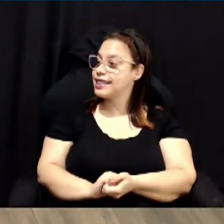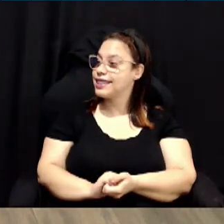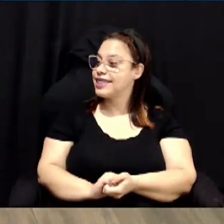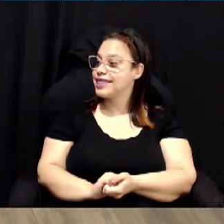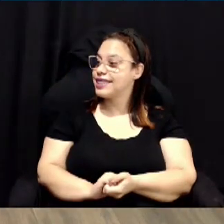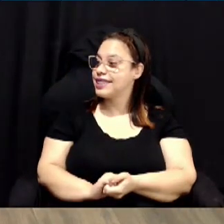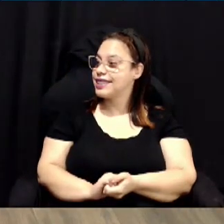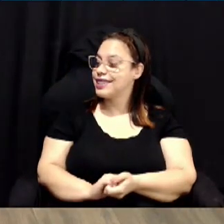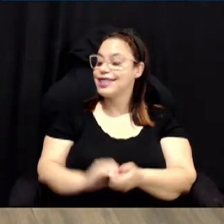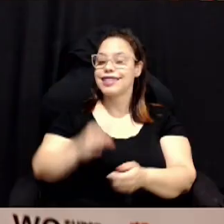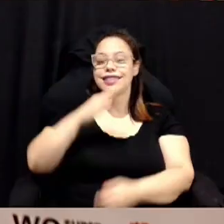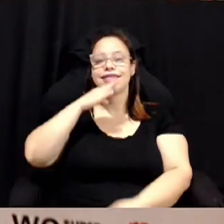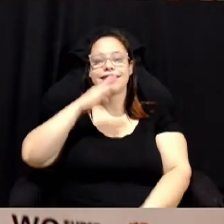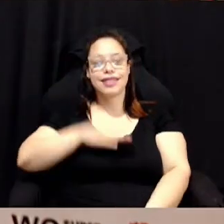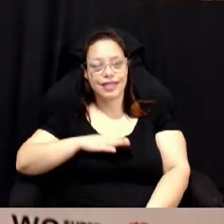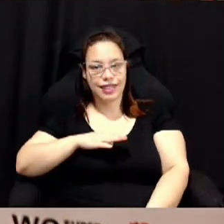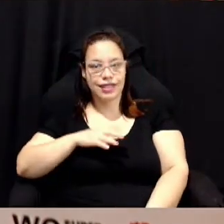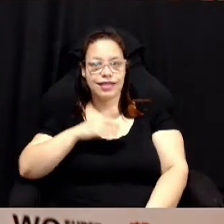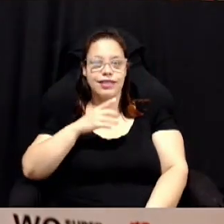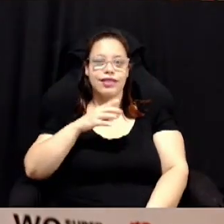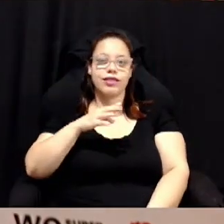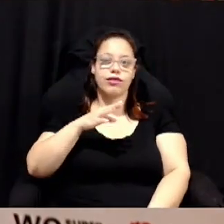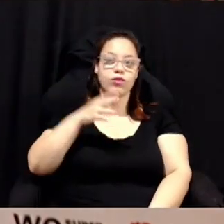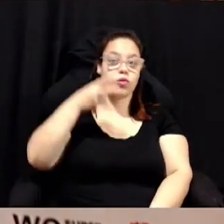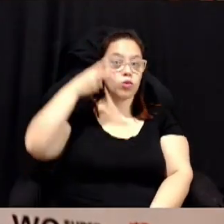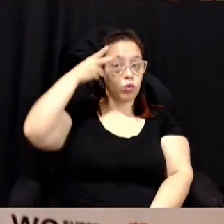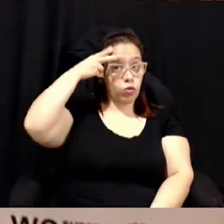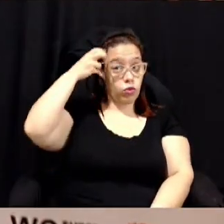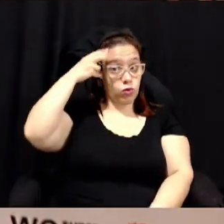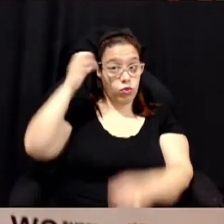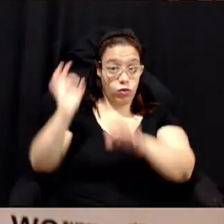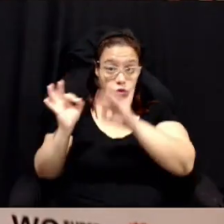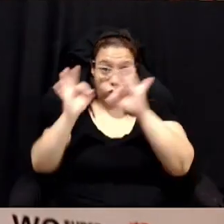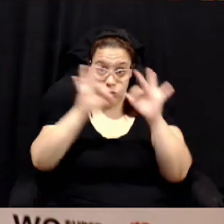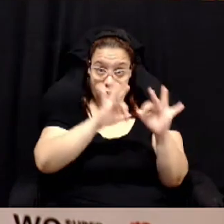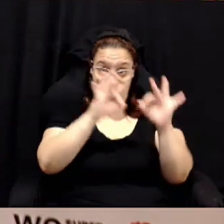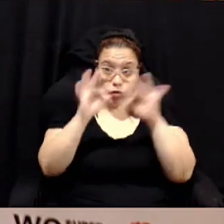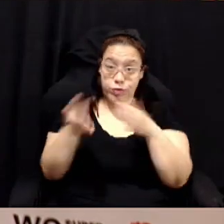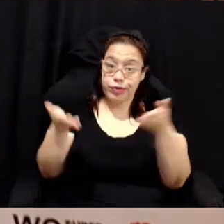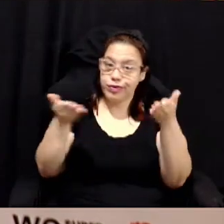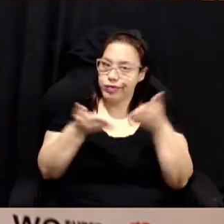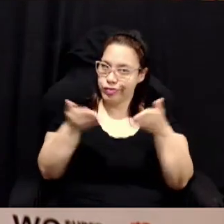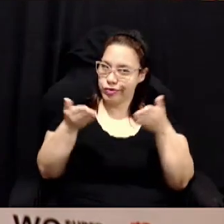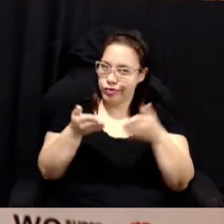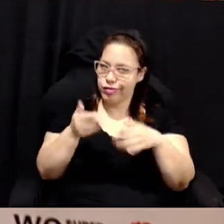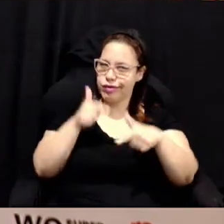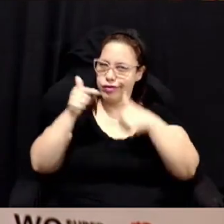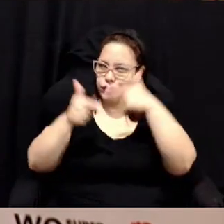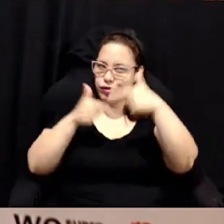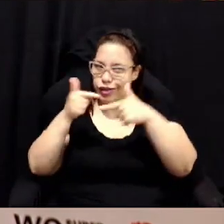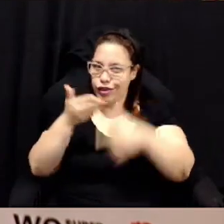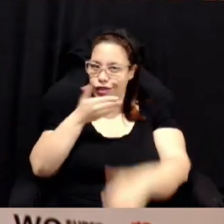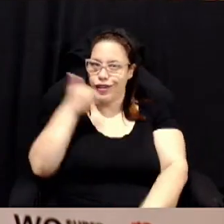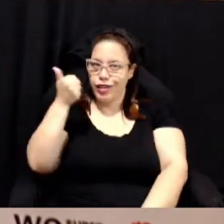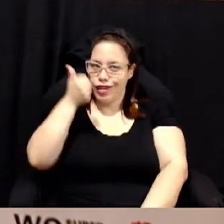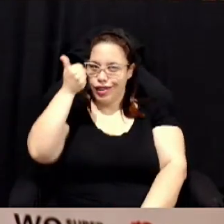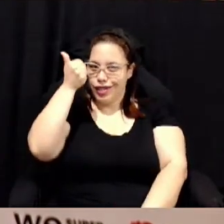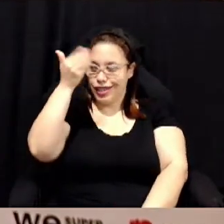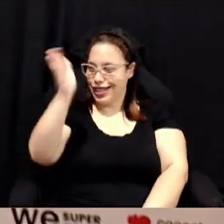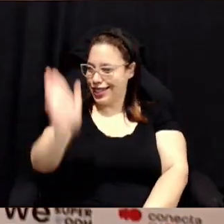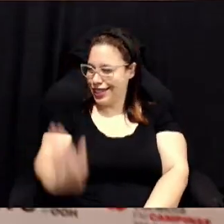Boa tarde, Gabriel. Boa tarde, vocês aí das telas. Olha, hoje o meu trabalho está melhor do que a encomenda,